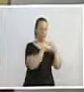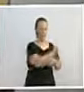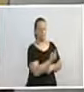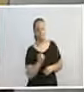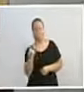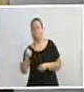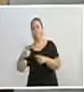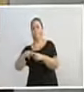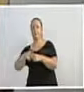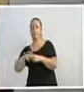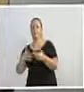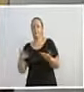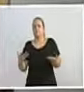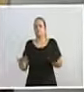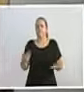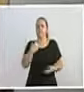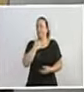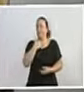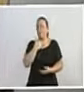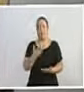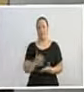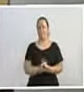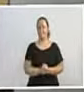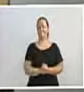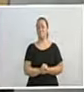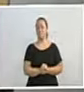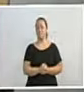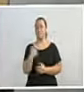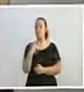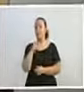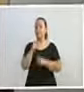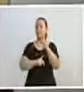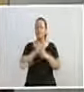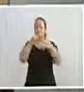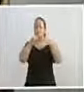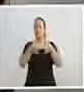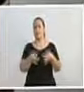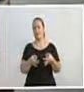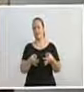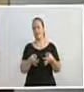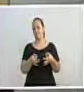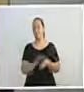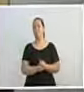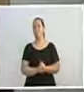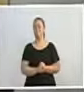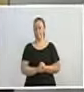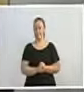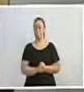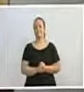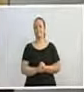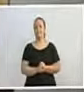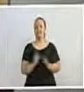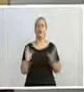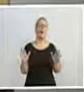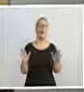que a população paga pelo serviço, tem que ter o serviço bem feito. Ah, mas lá ainda não está passando a estação, a foz